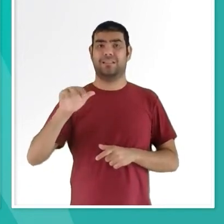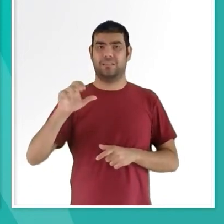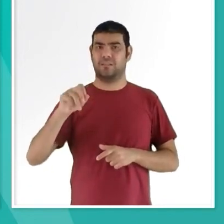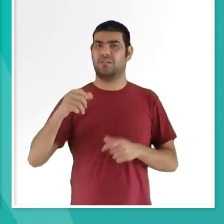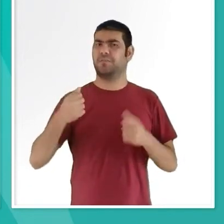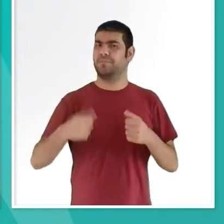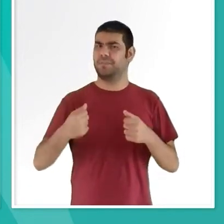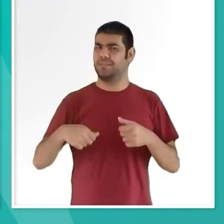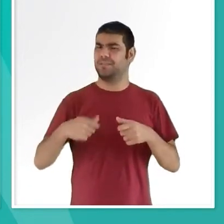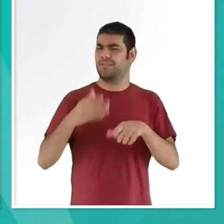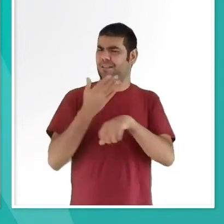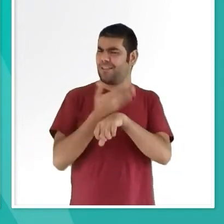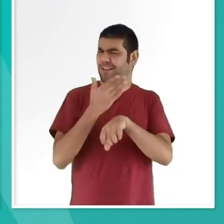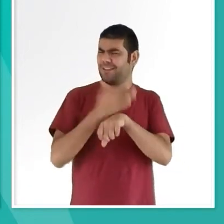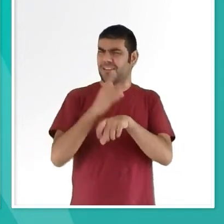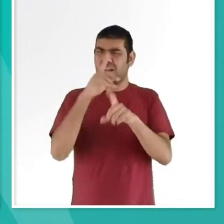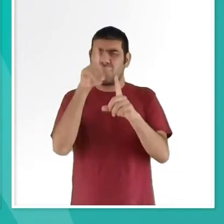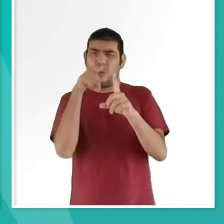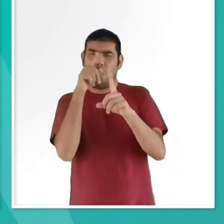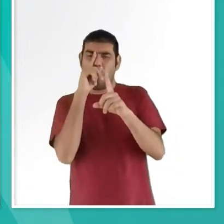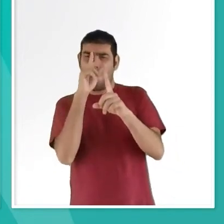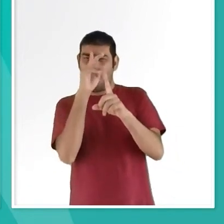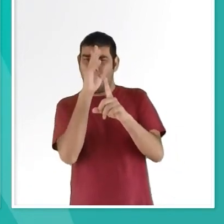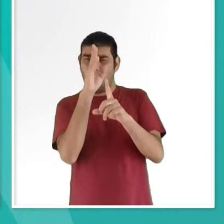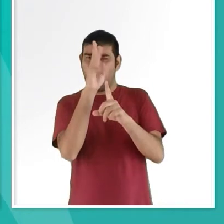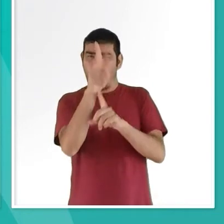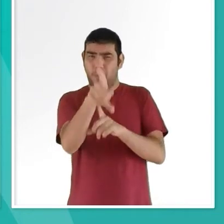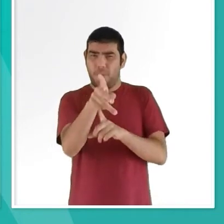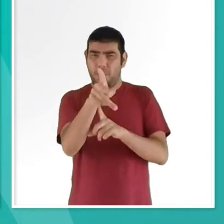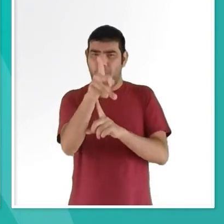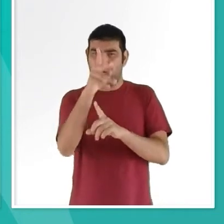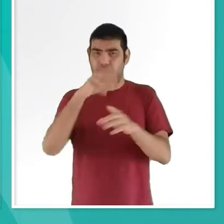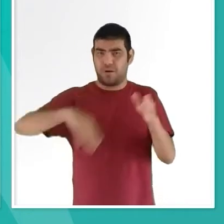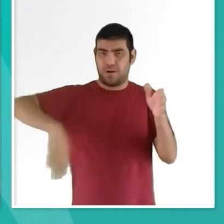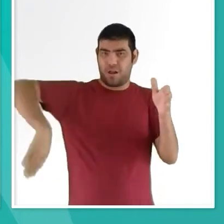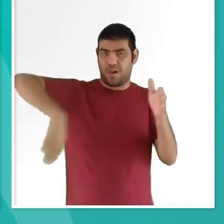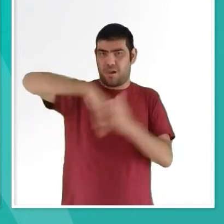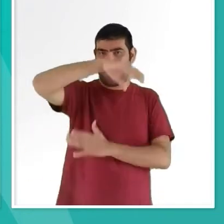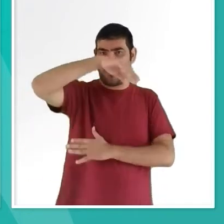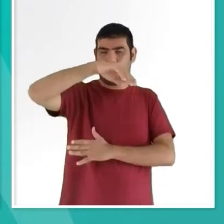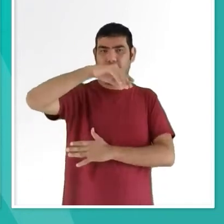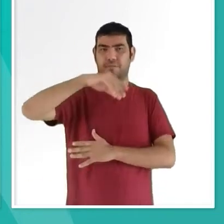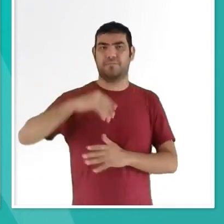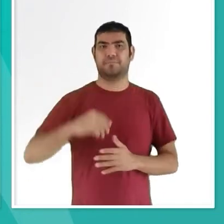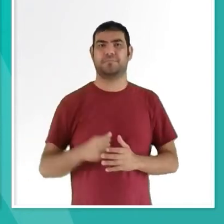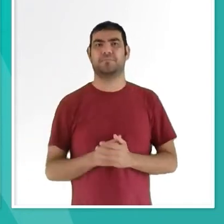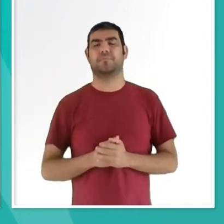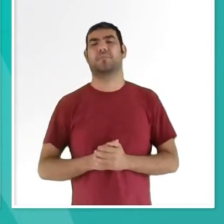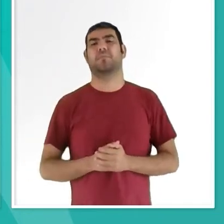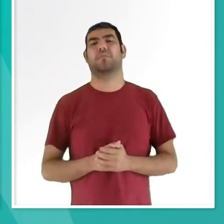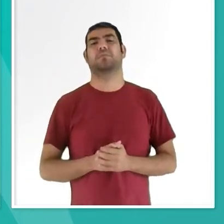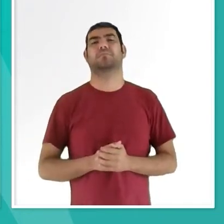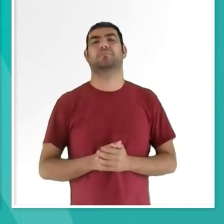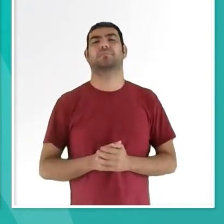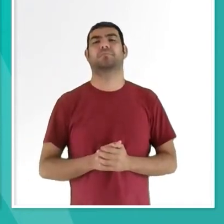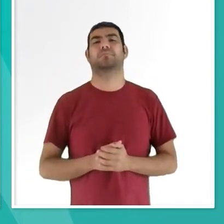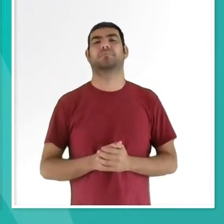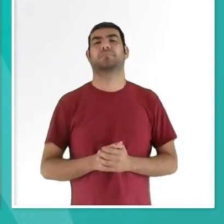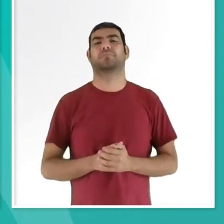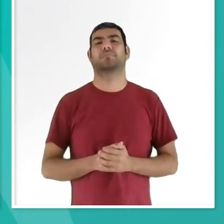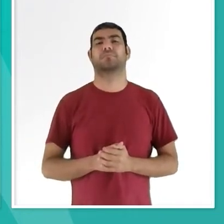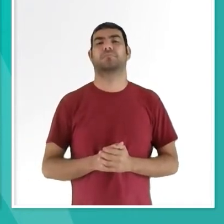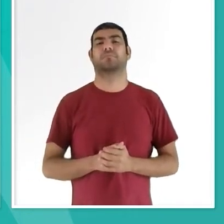É necessário treinar essa precisão do movimento. Depois da finalização, nós temos